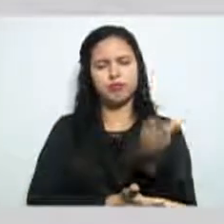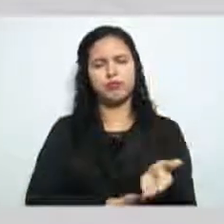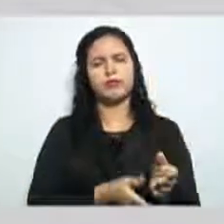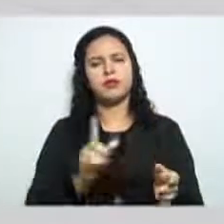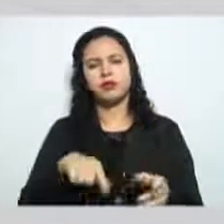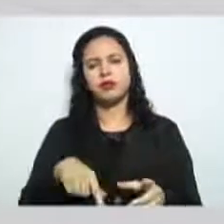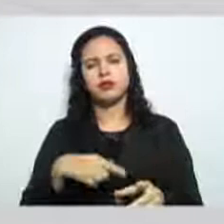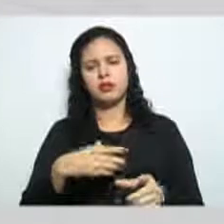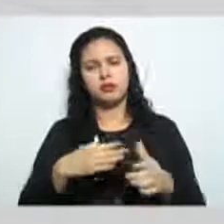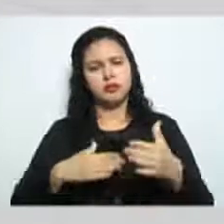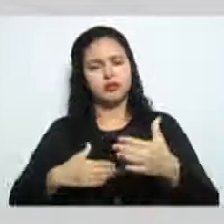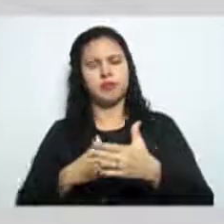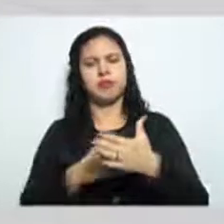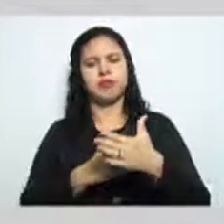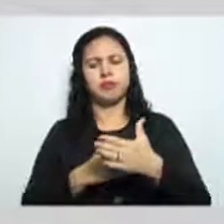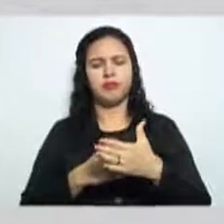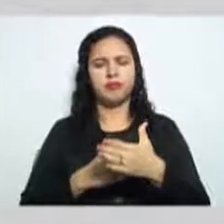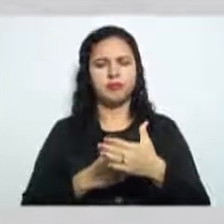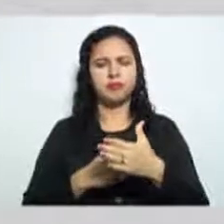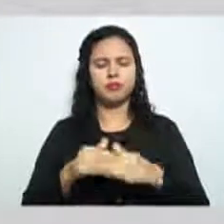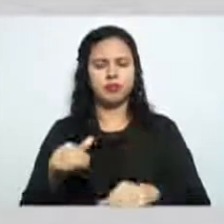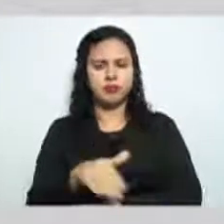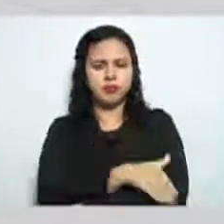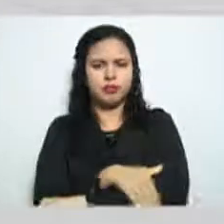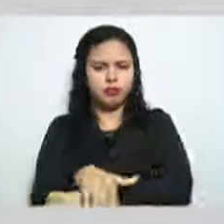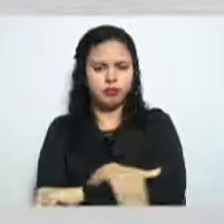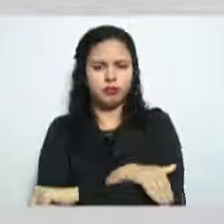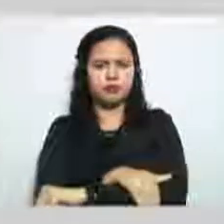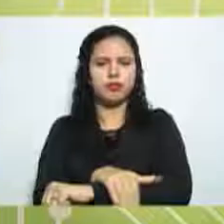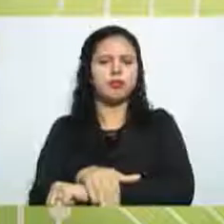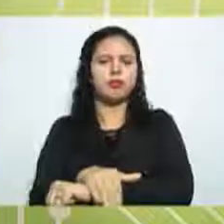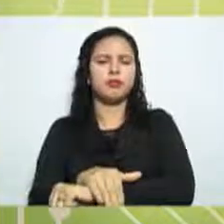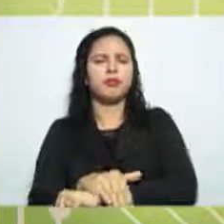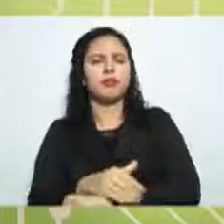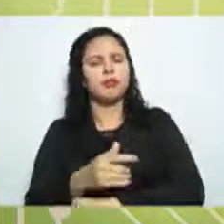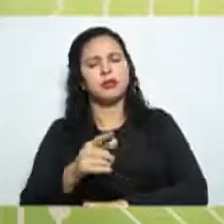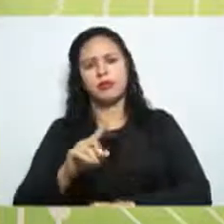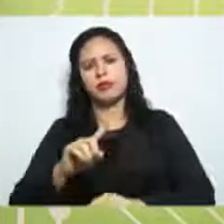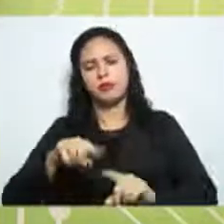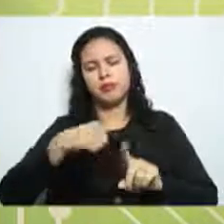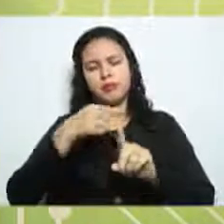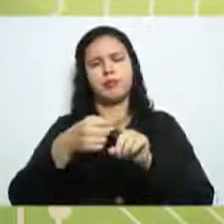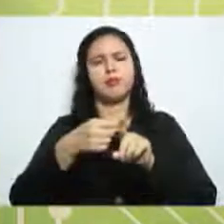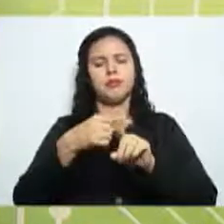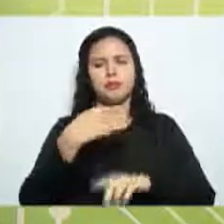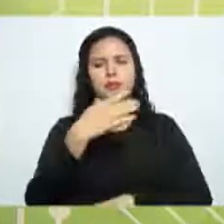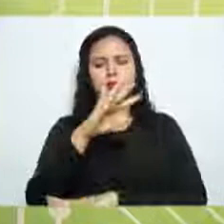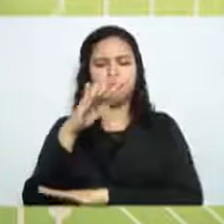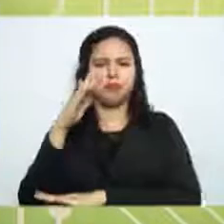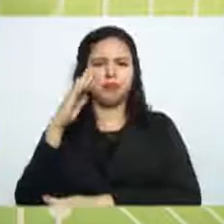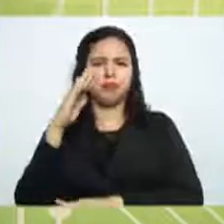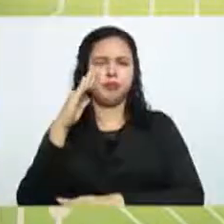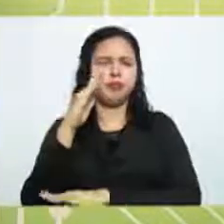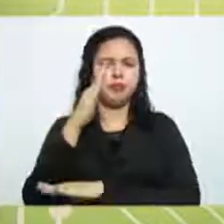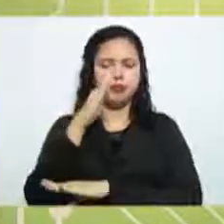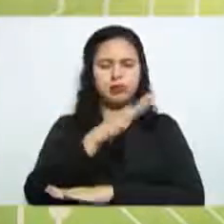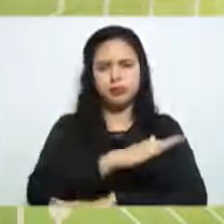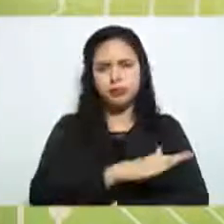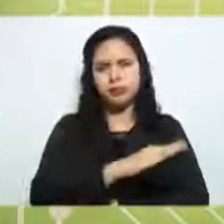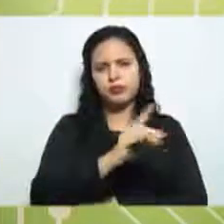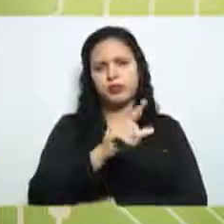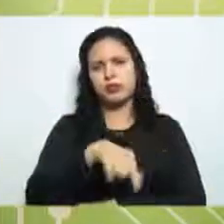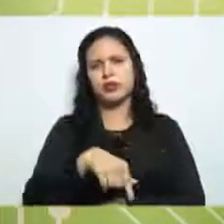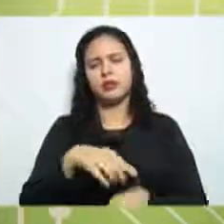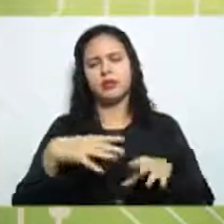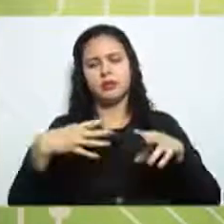pela construção de estradas. Quanto mais construção de estrada, mais desmatamento a gente espera, porque mesmo que uma terra seja planejada para ser